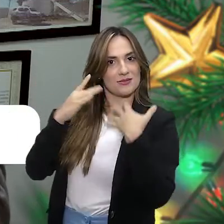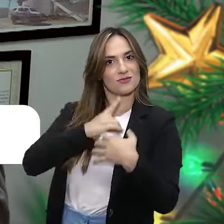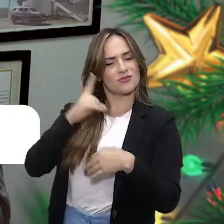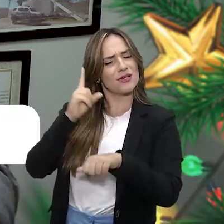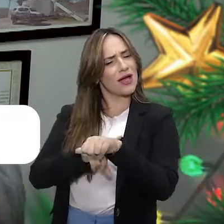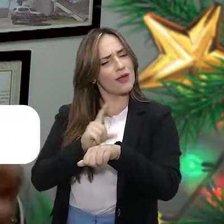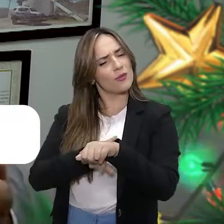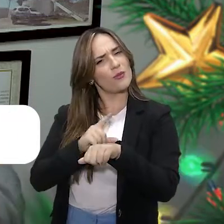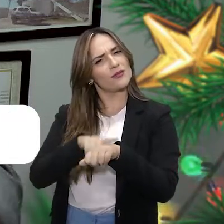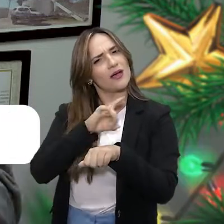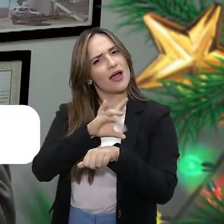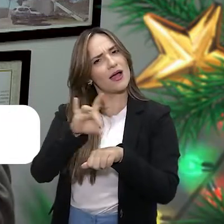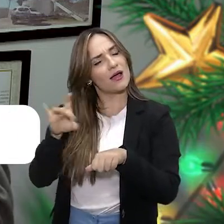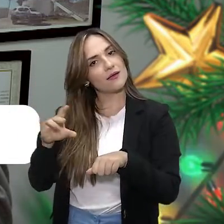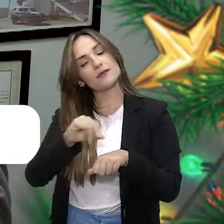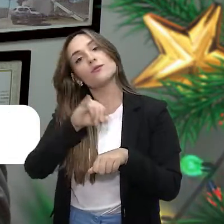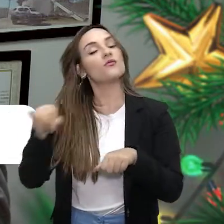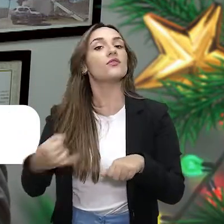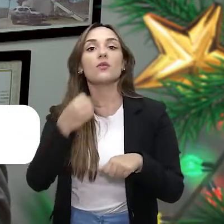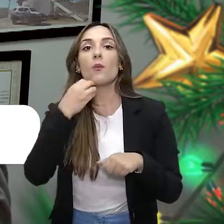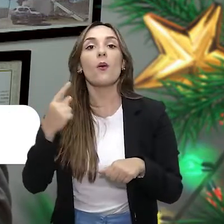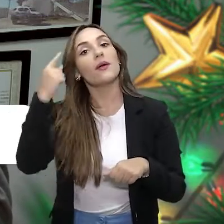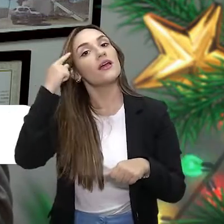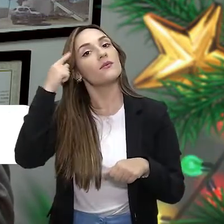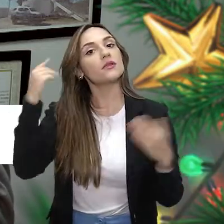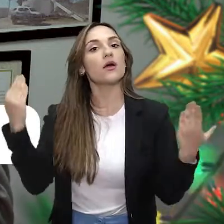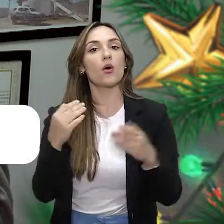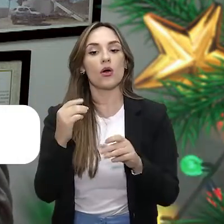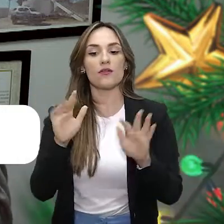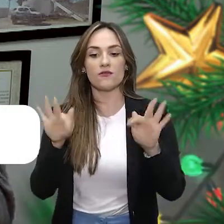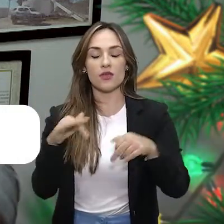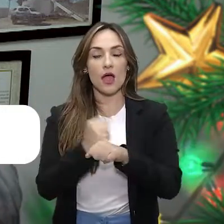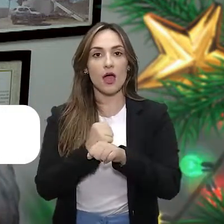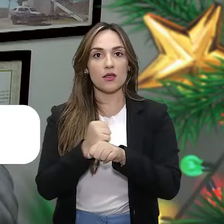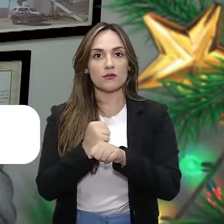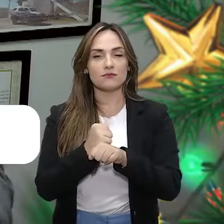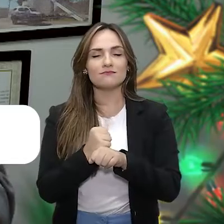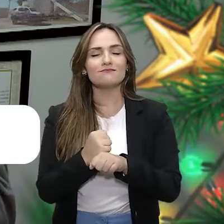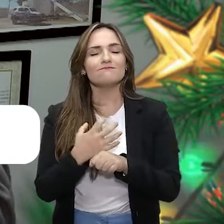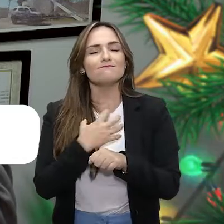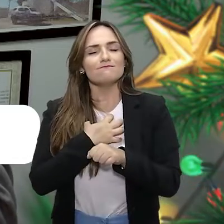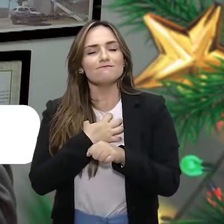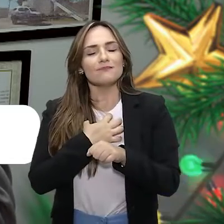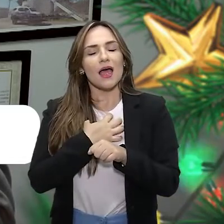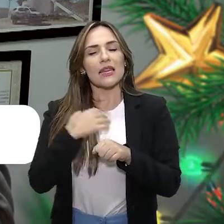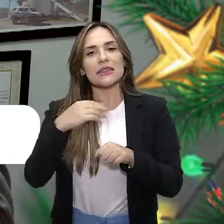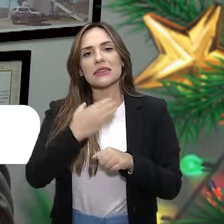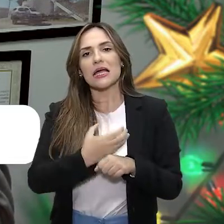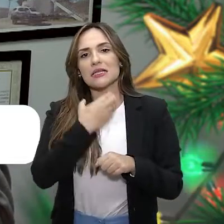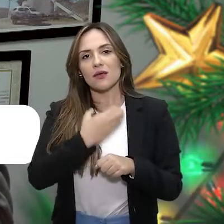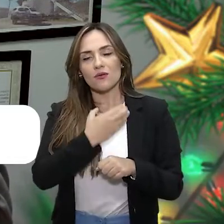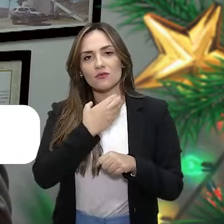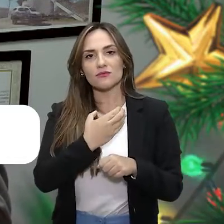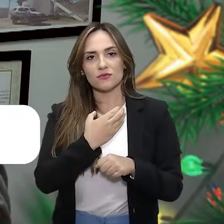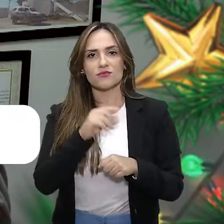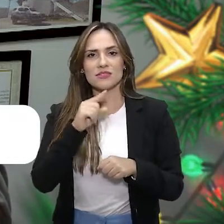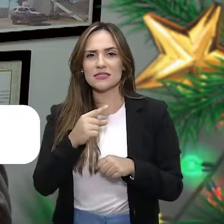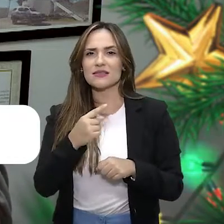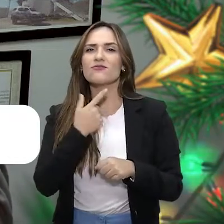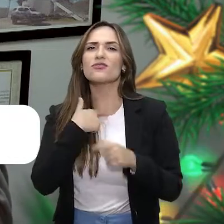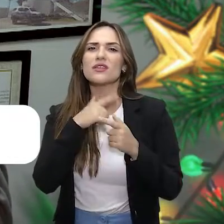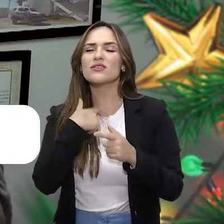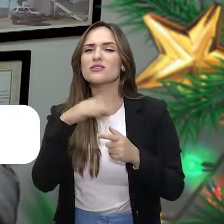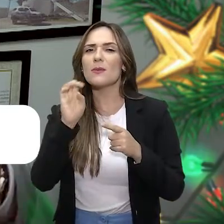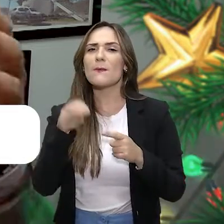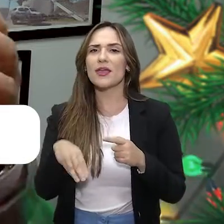bênção de Deus. Por isso, aproveitem as boas energias do fim de ano e o espírito de amor do Natal para fazer e